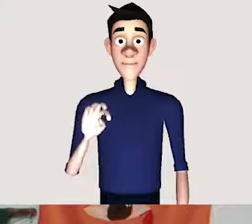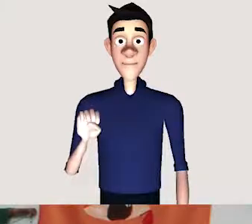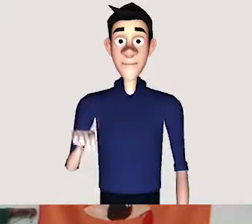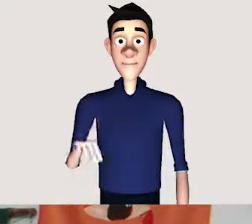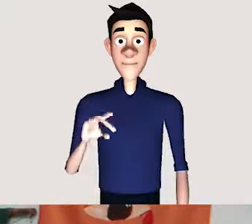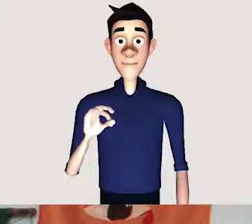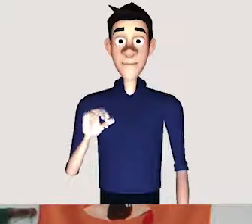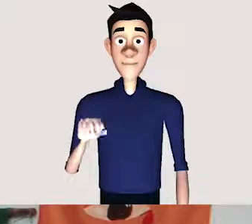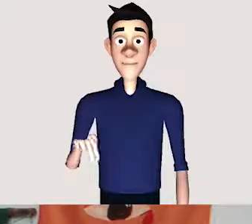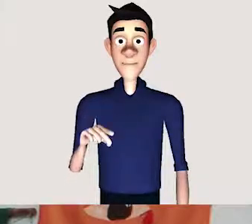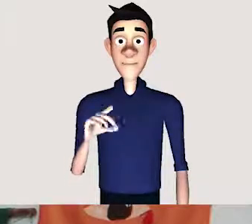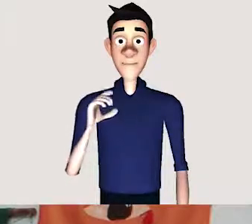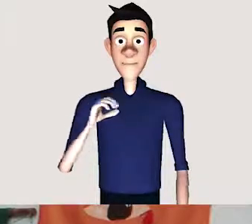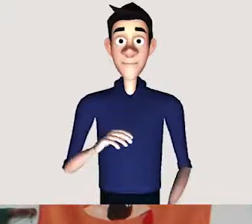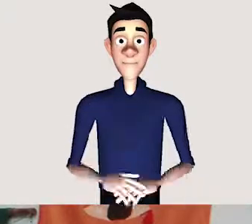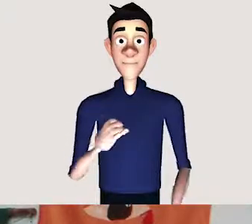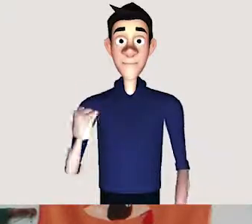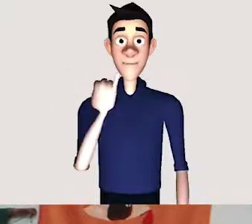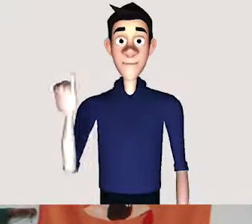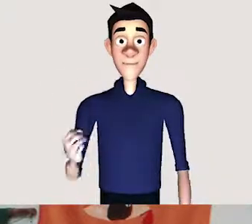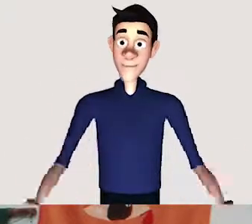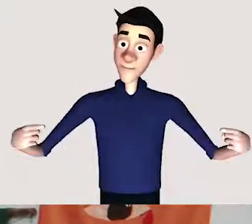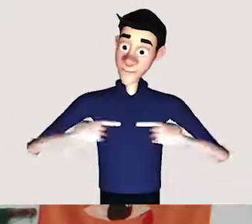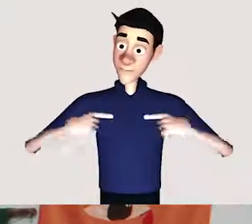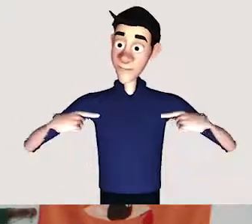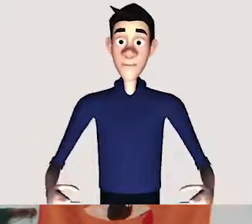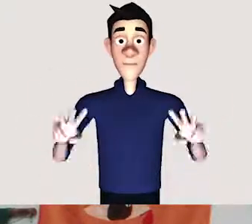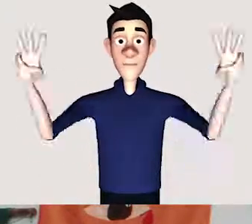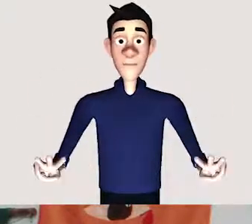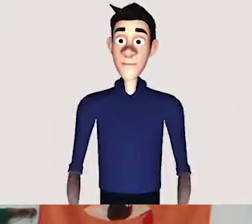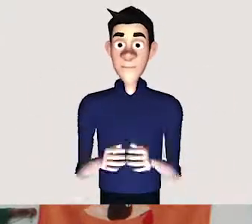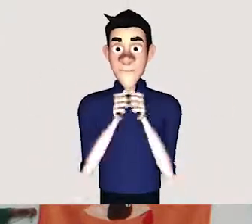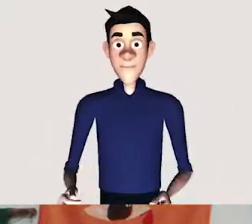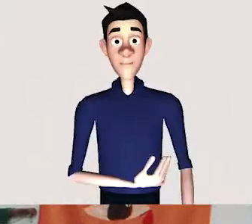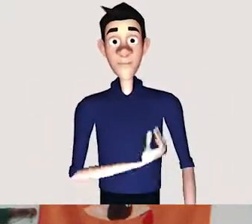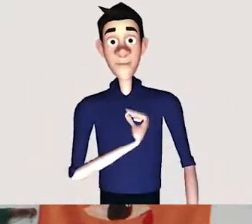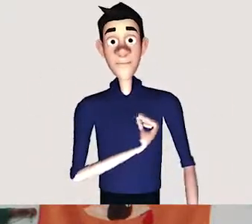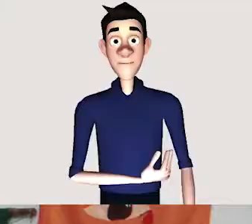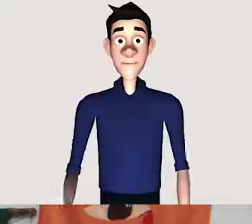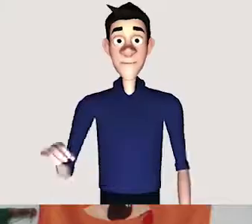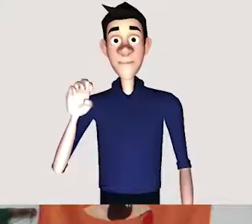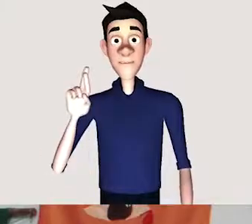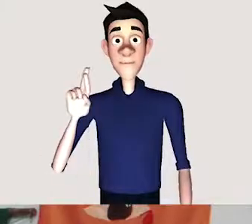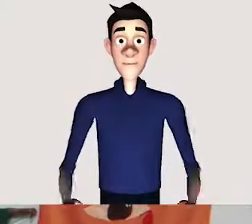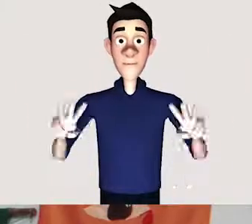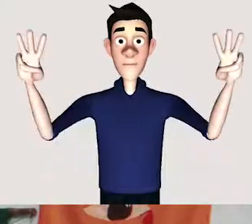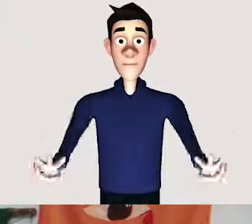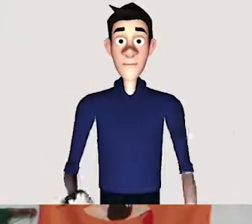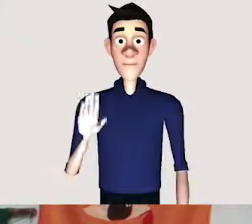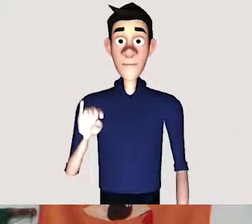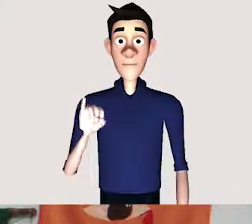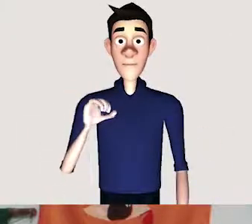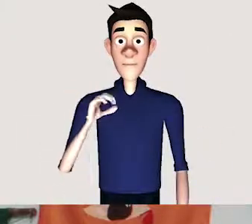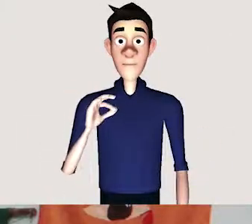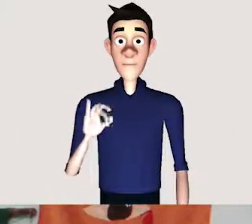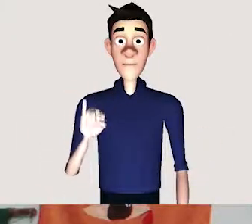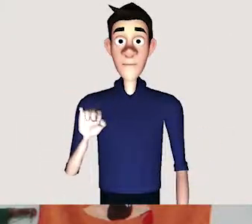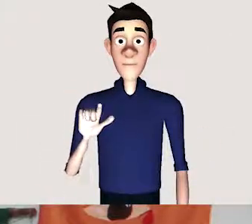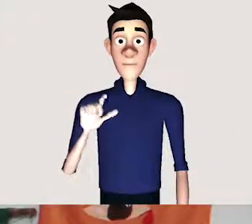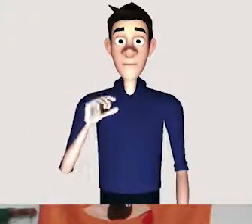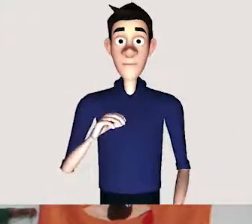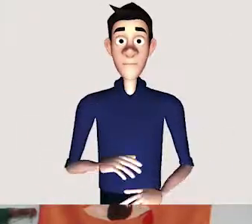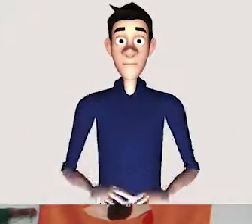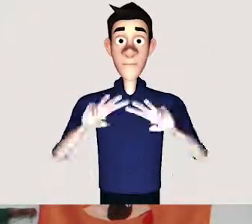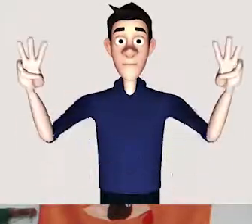claro, portanto, que nesse tema, museu, memória e cidadania, nós estamos sustentando